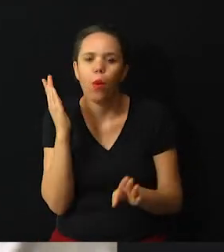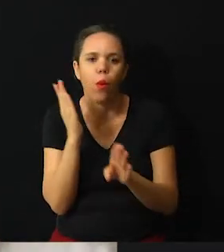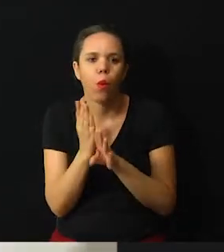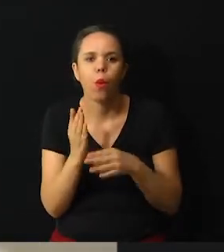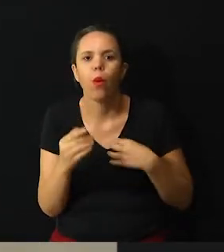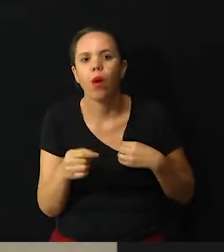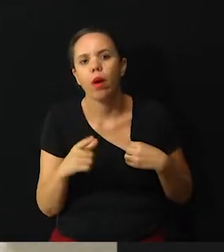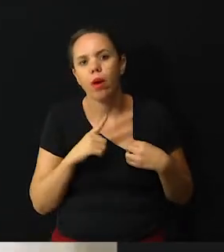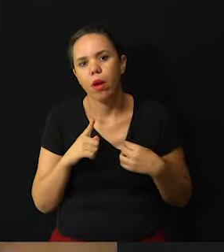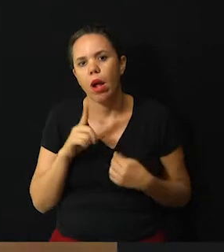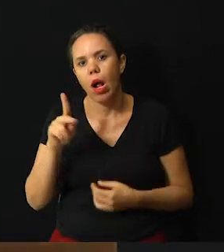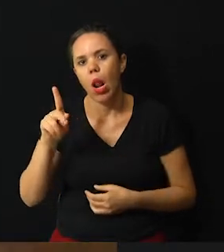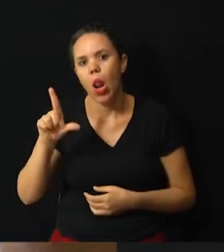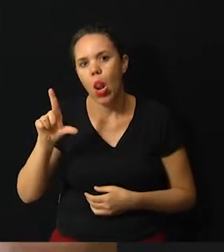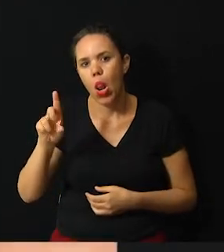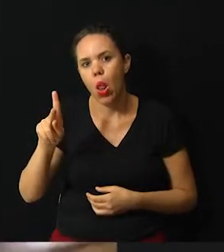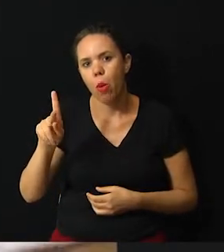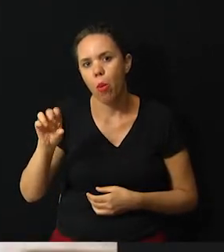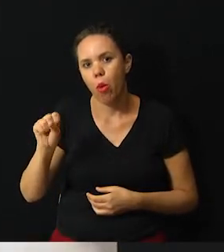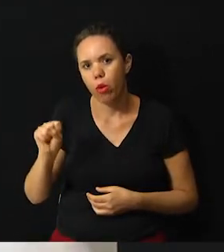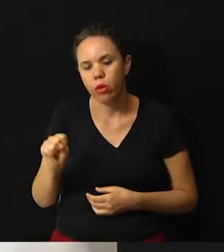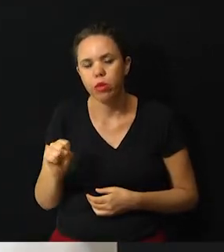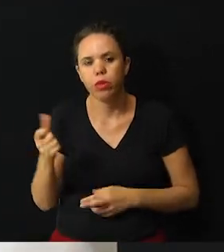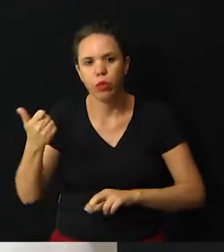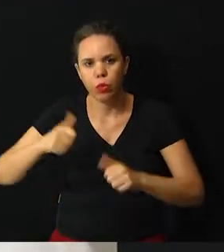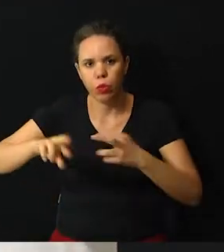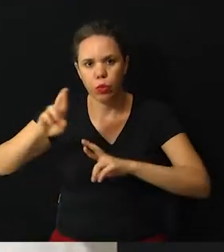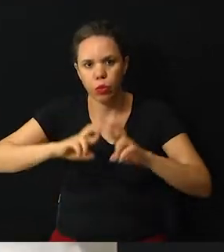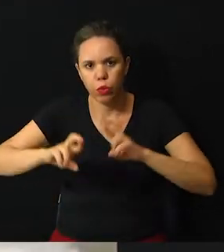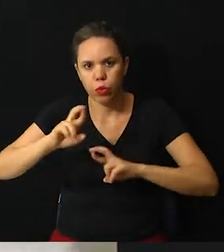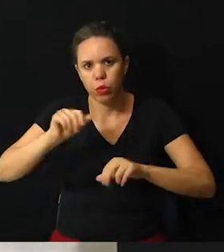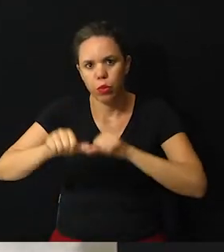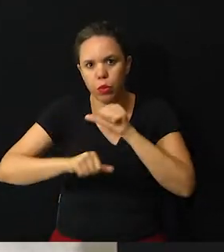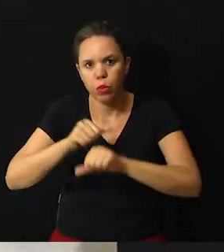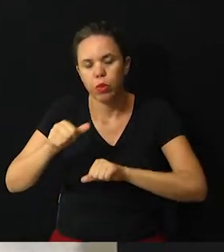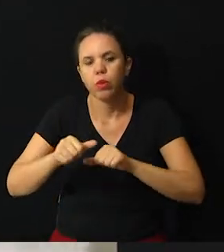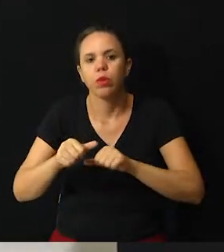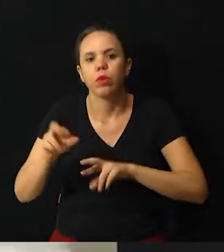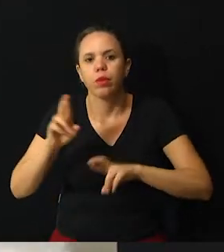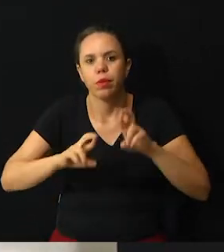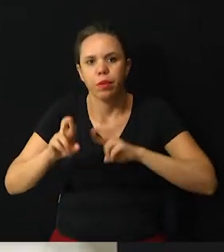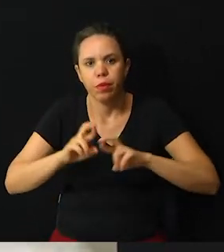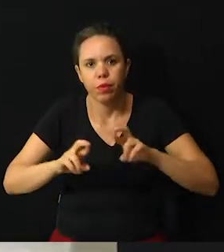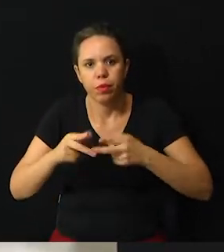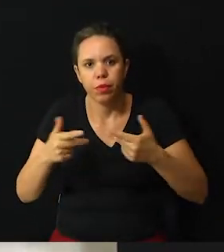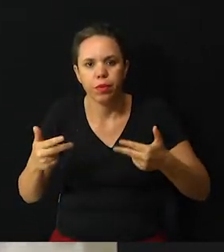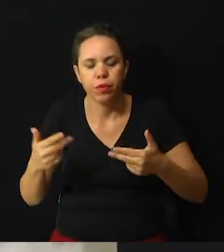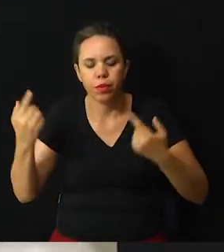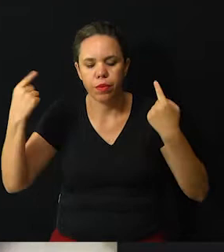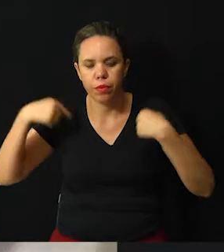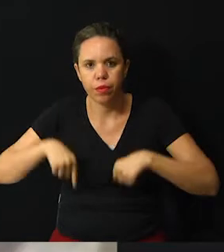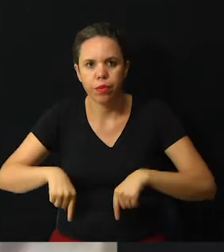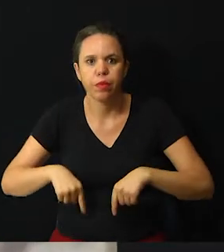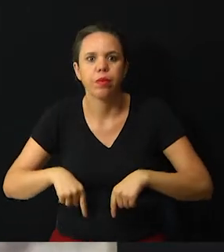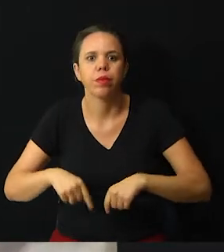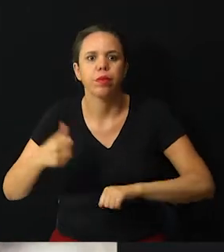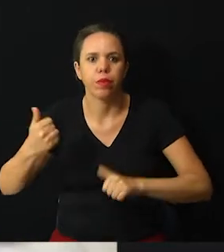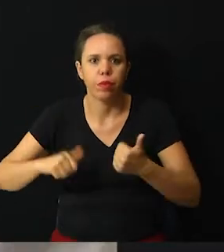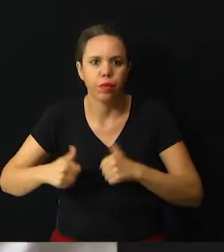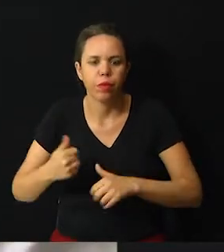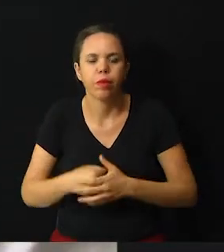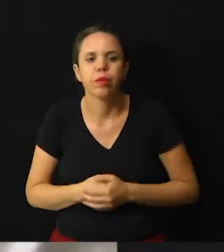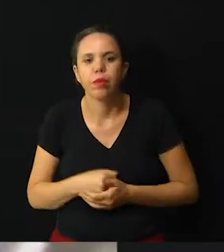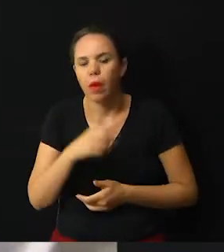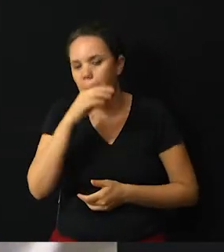detecta você está com lúpus. É um critério, é uma soma de exames, alterações laboratoriais, alterações do exame físico, você vai fazer o diagnóstico,